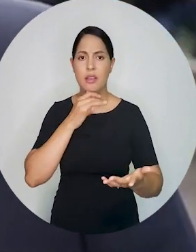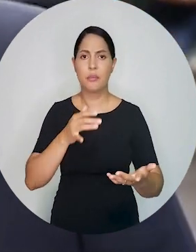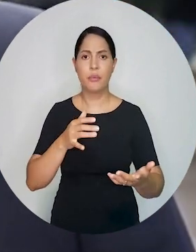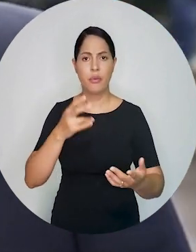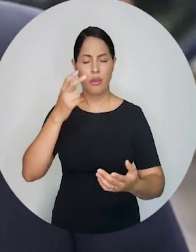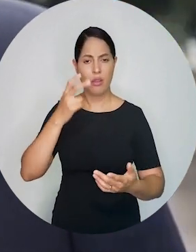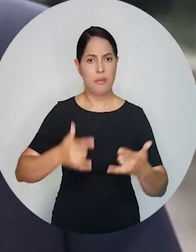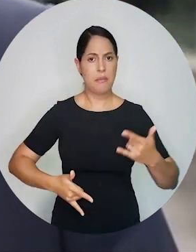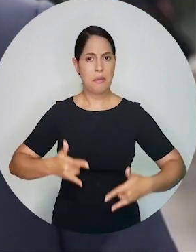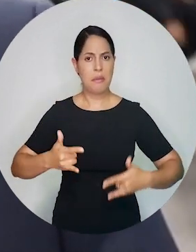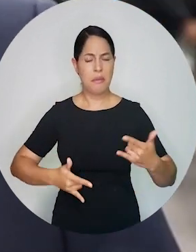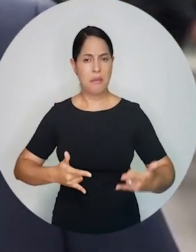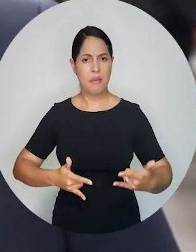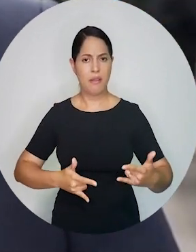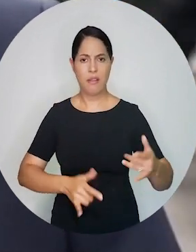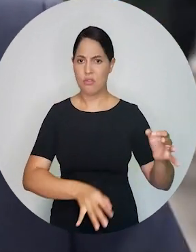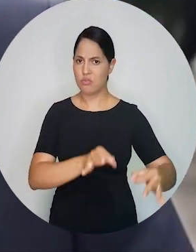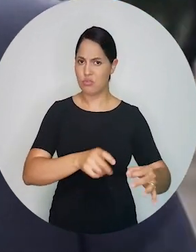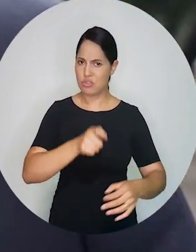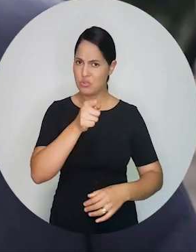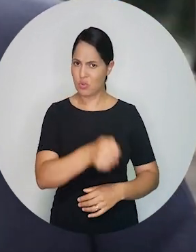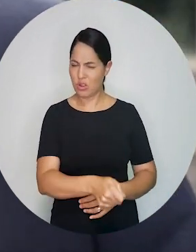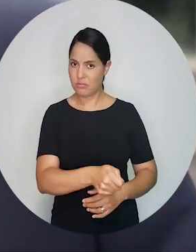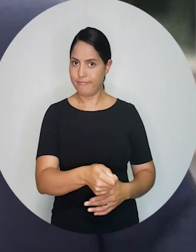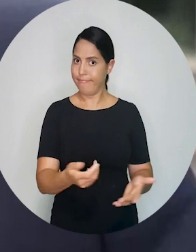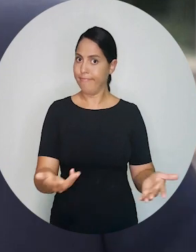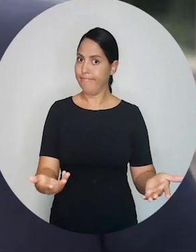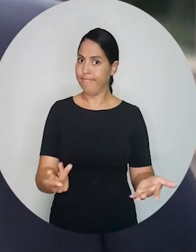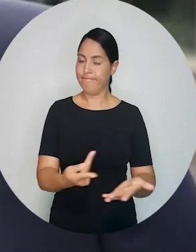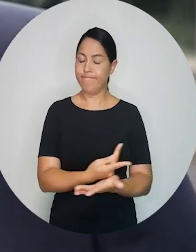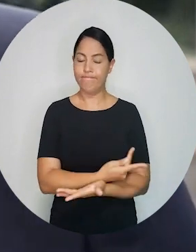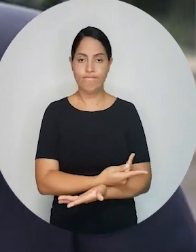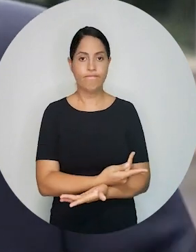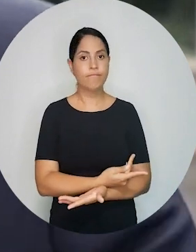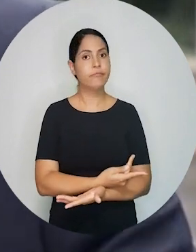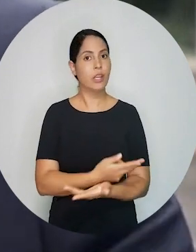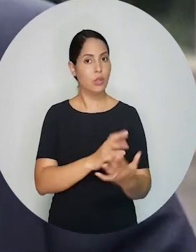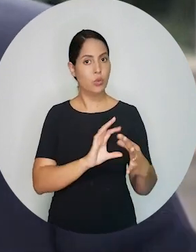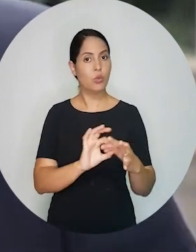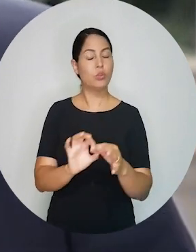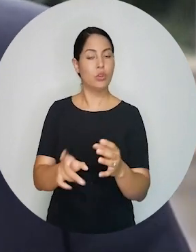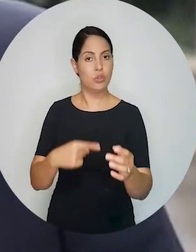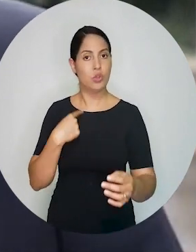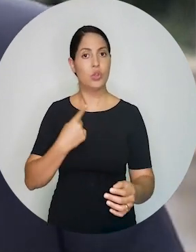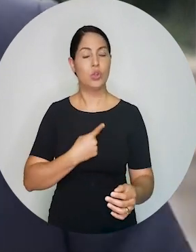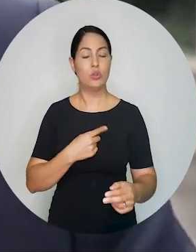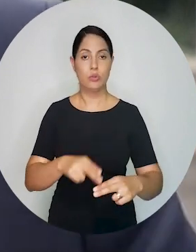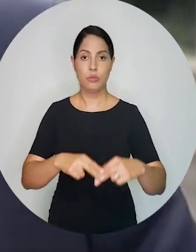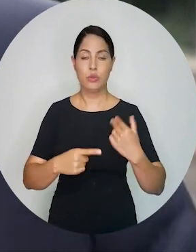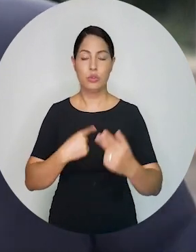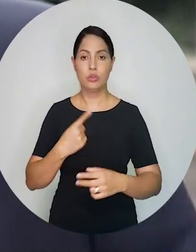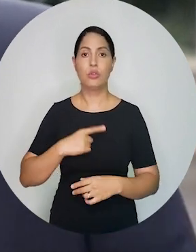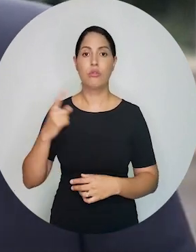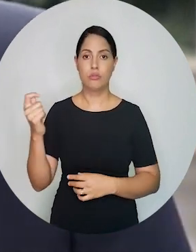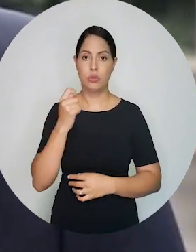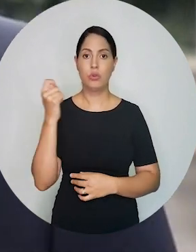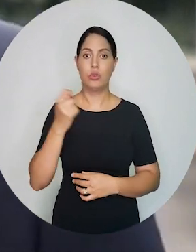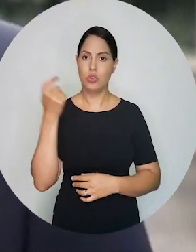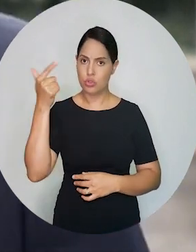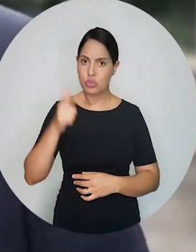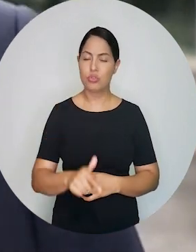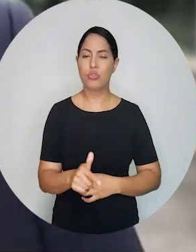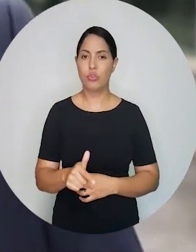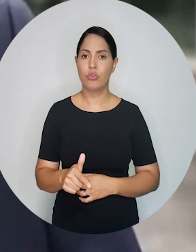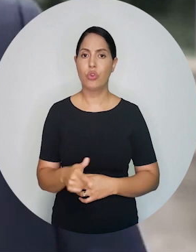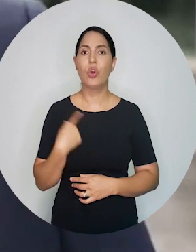ampliar este debate, porque se nós tivermos inteligência artificial julgando a vida das pessoas, isso diz respeito sim à sociedade, ao jurisdicionado e ao